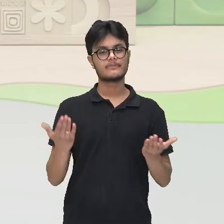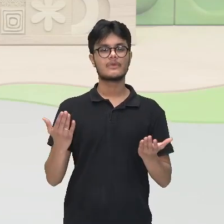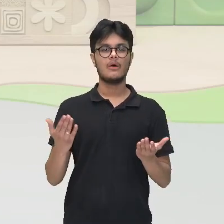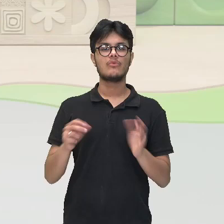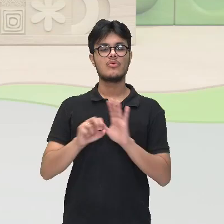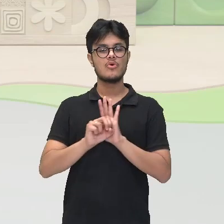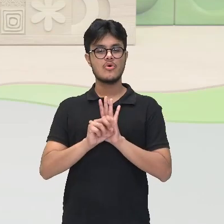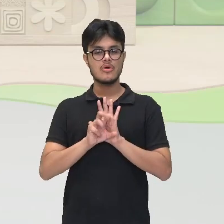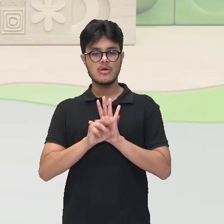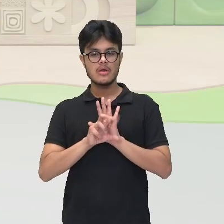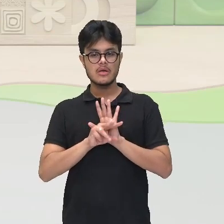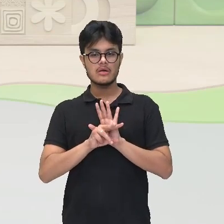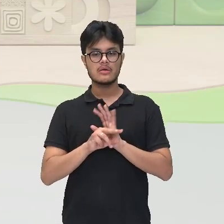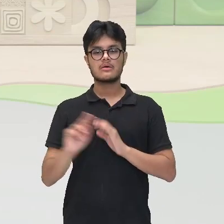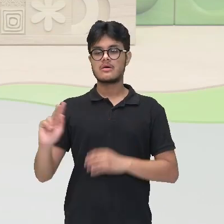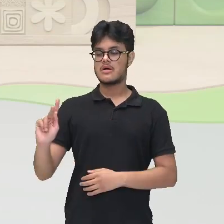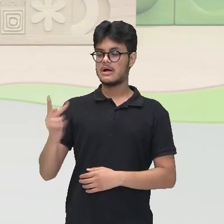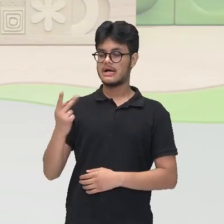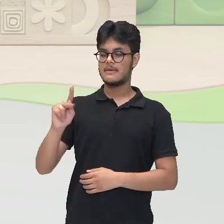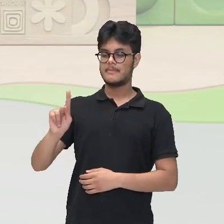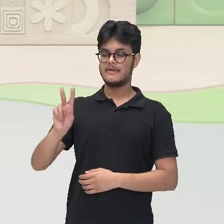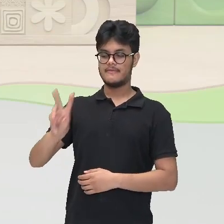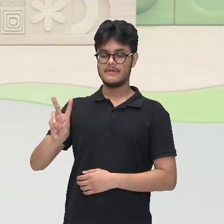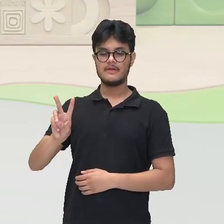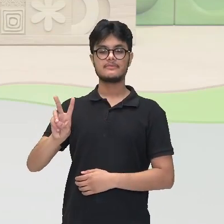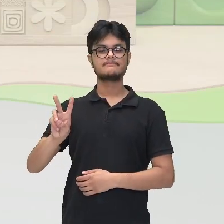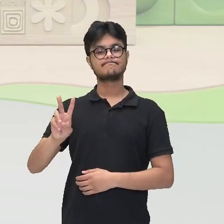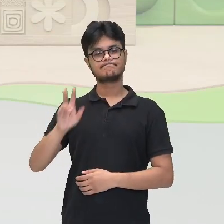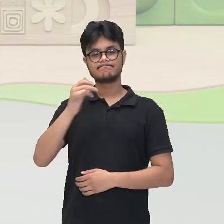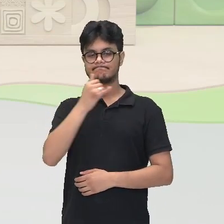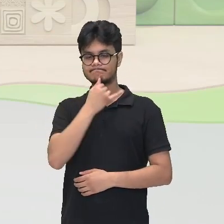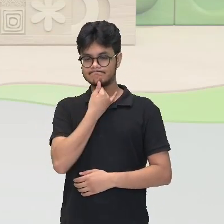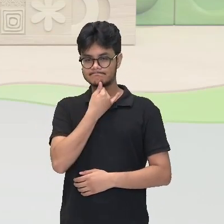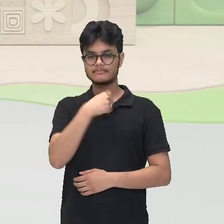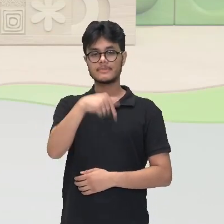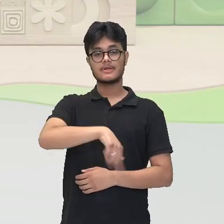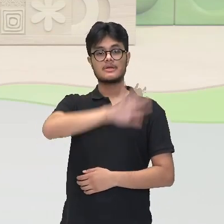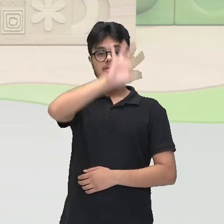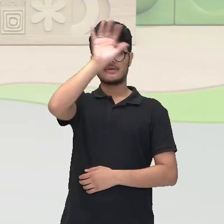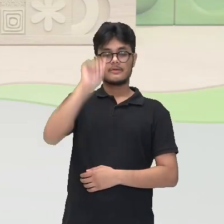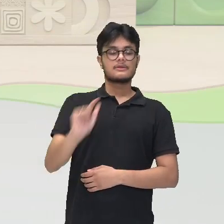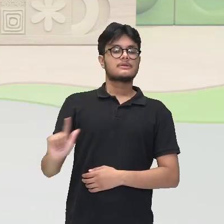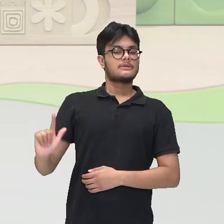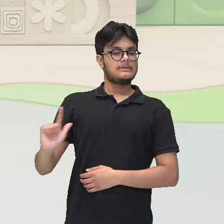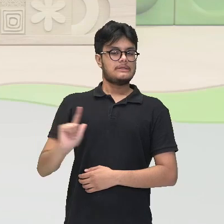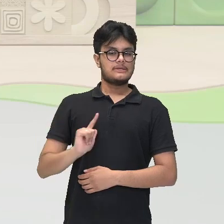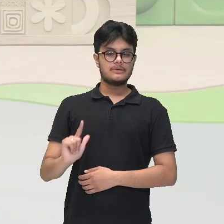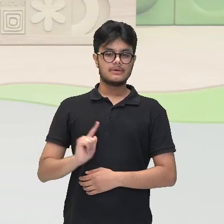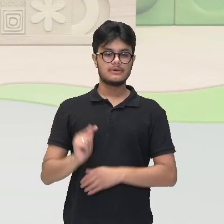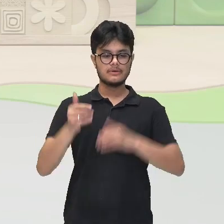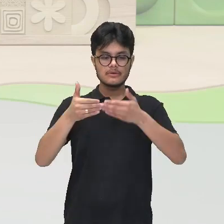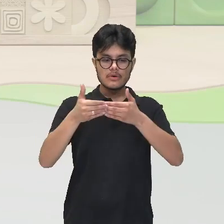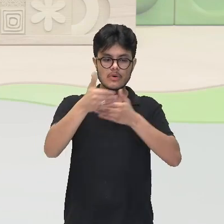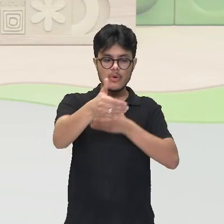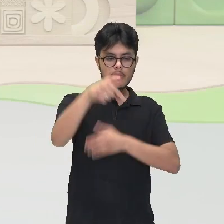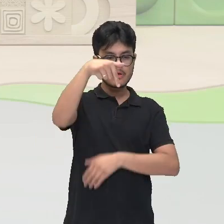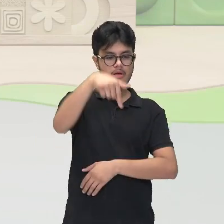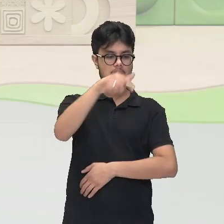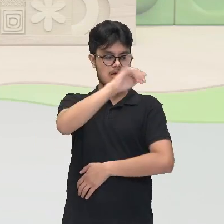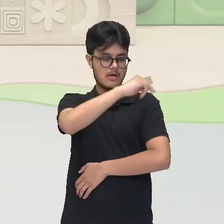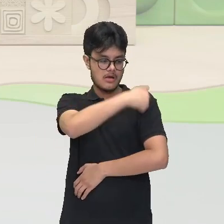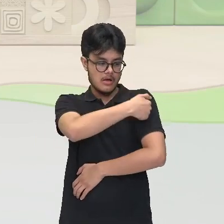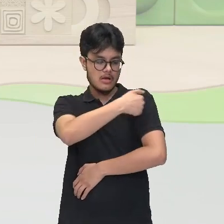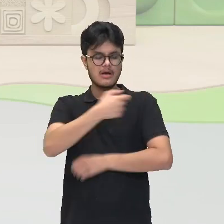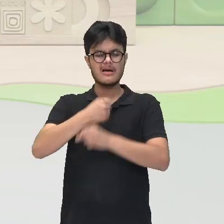HPV é esse vírus que, infelizmente, o nosso estado ele iniciou essa campanha